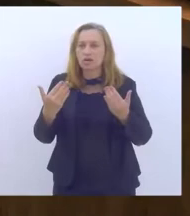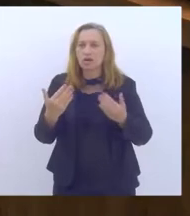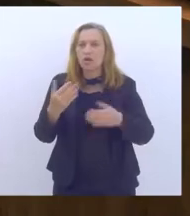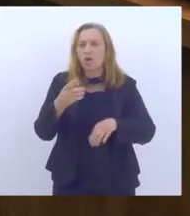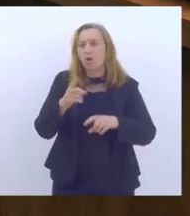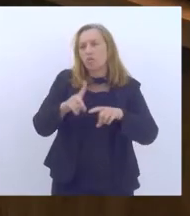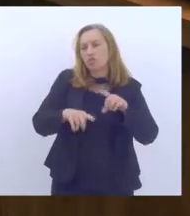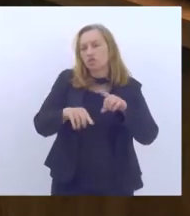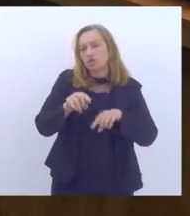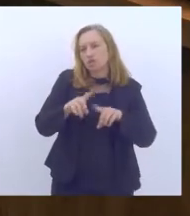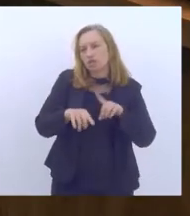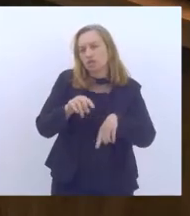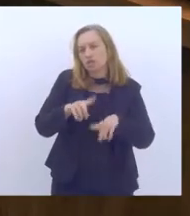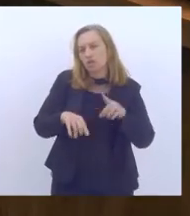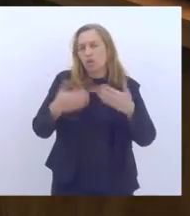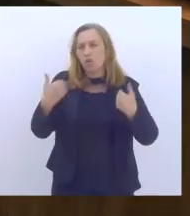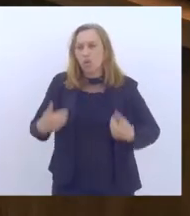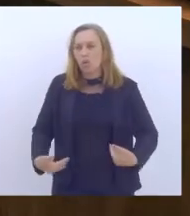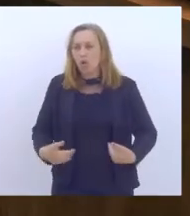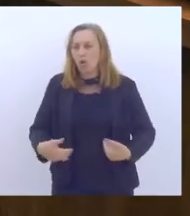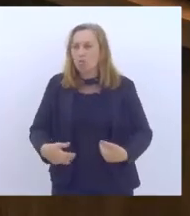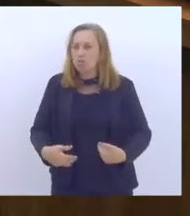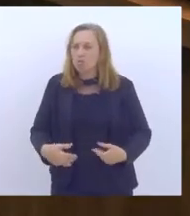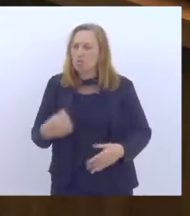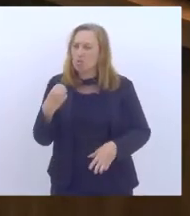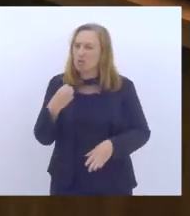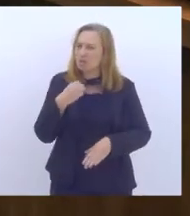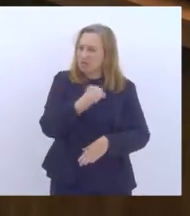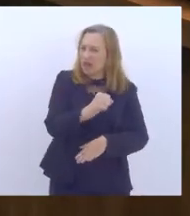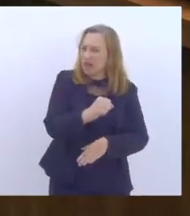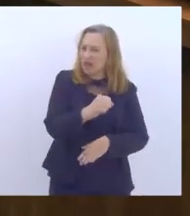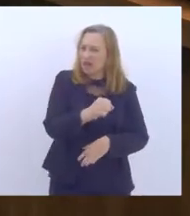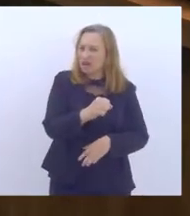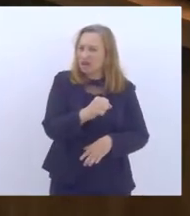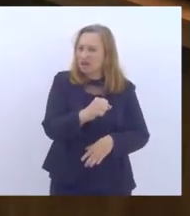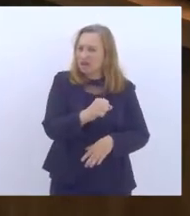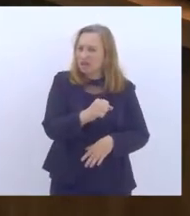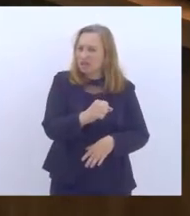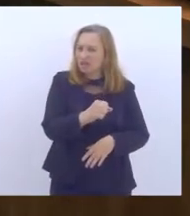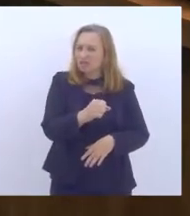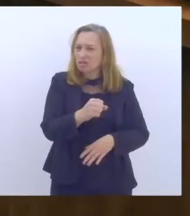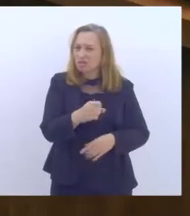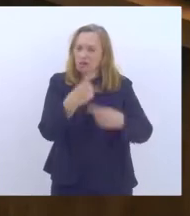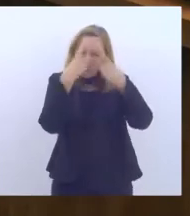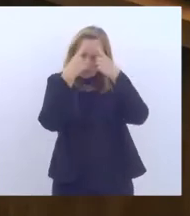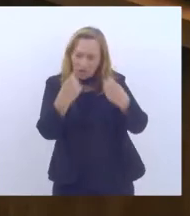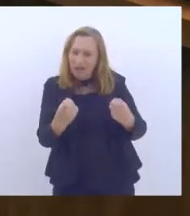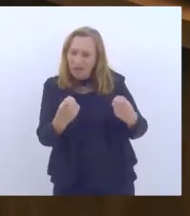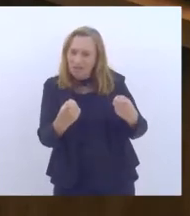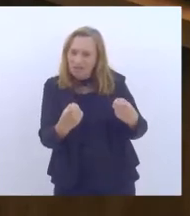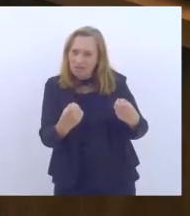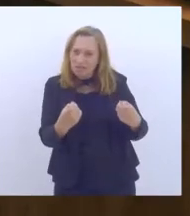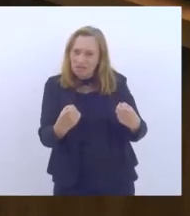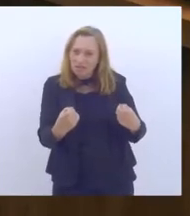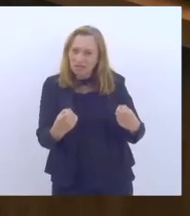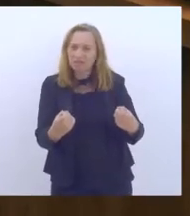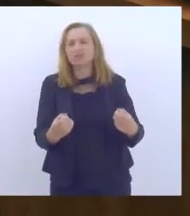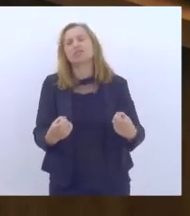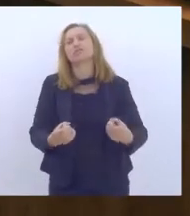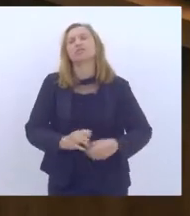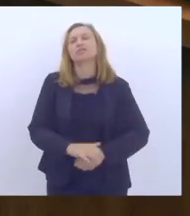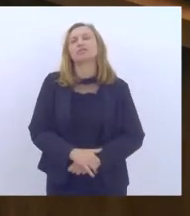que são matáveis' são ele em casa fez para brutalização para violação Extrema e